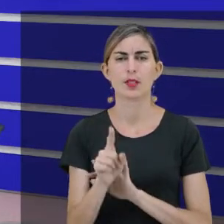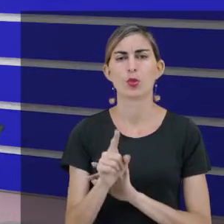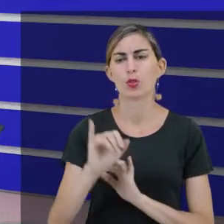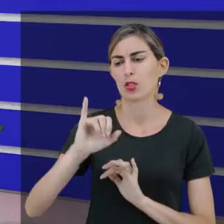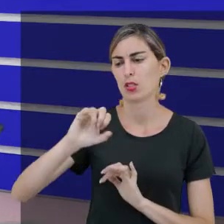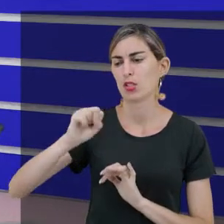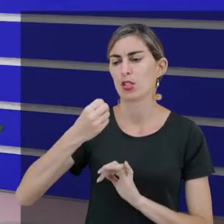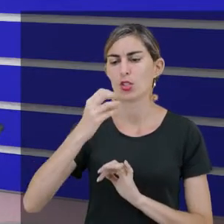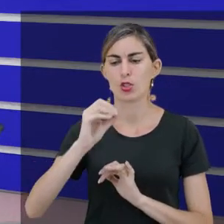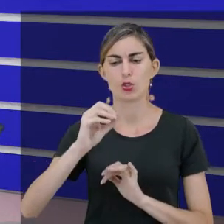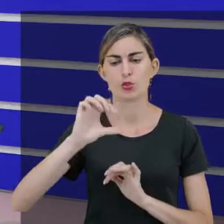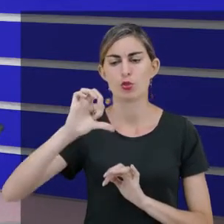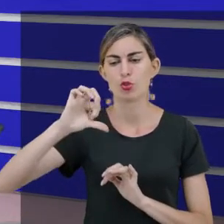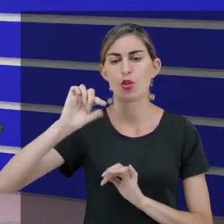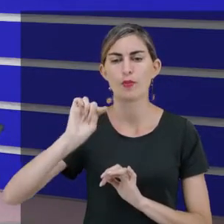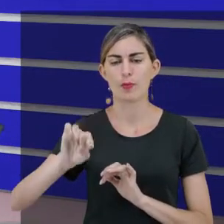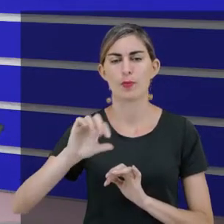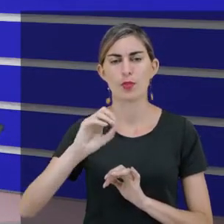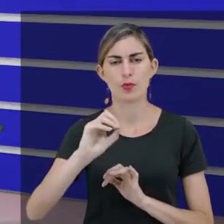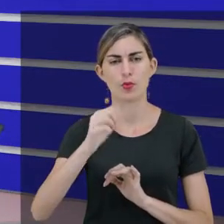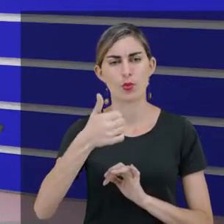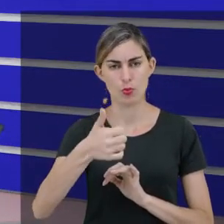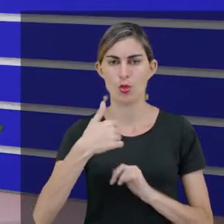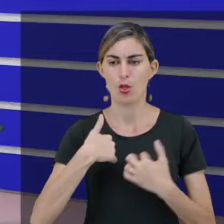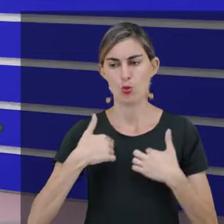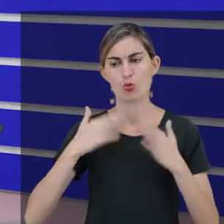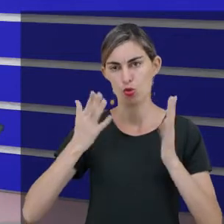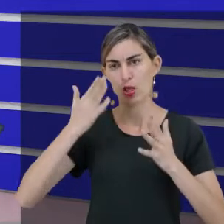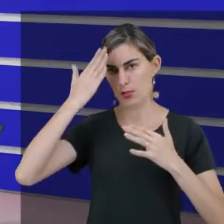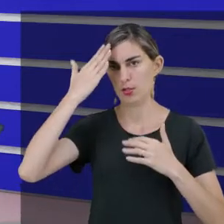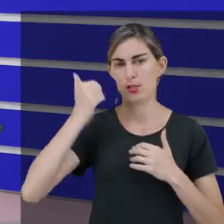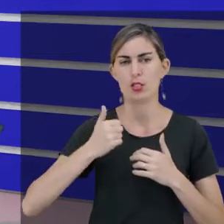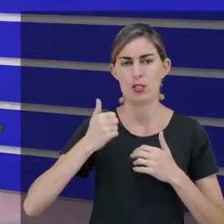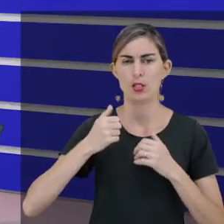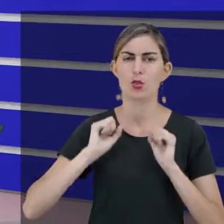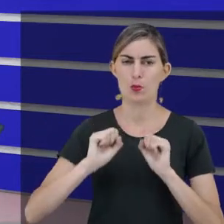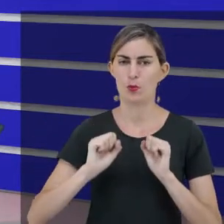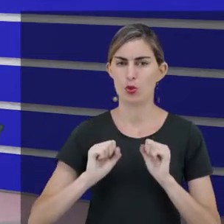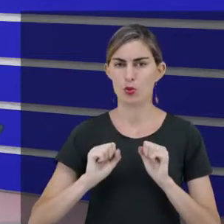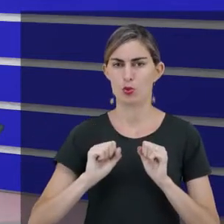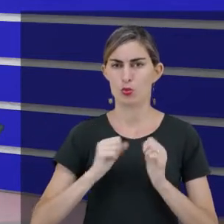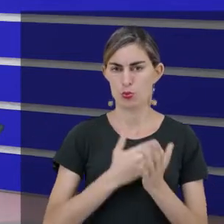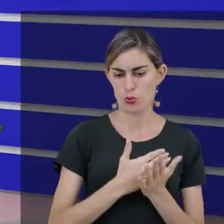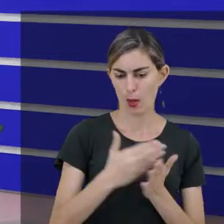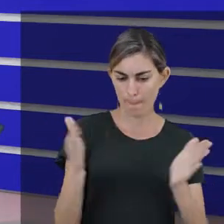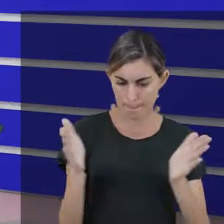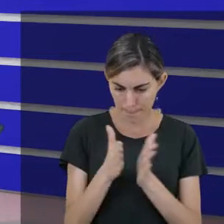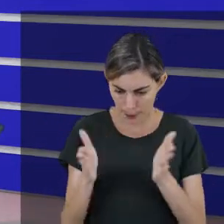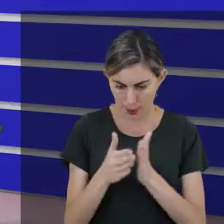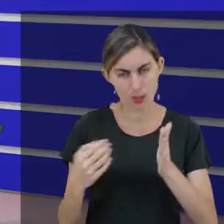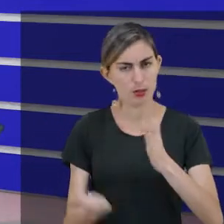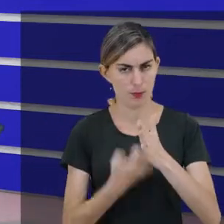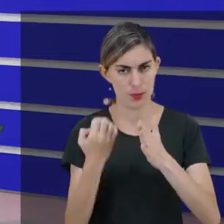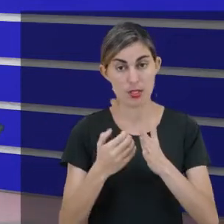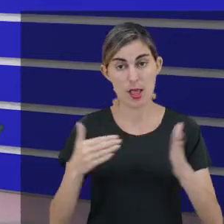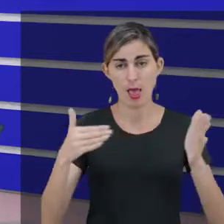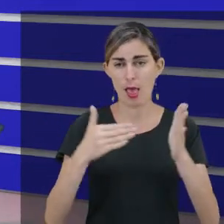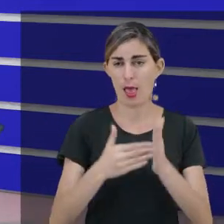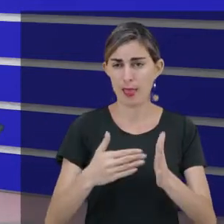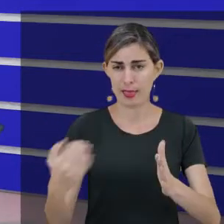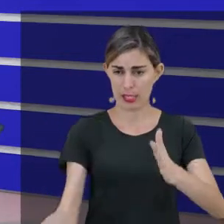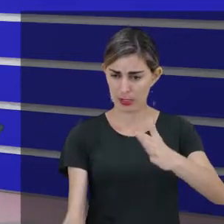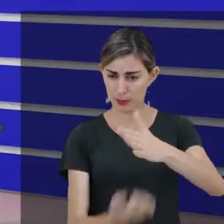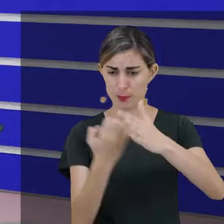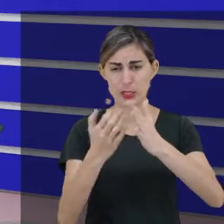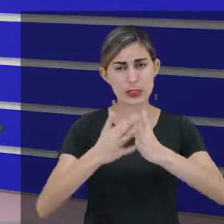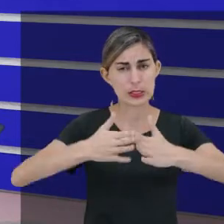ISO 9001. Eu já sei que eu posso implantar ela desde uma pequena empresa até uma multinacional,